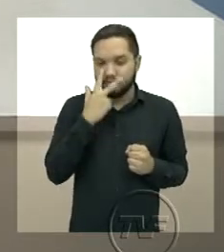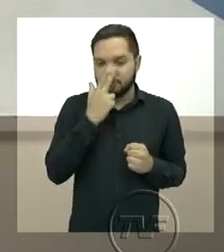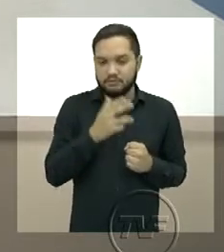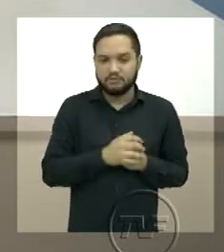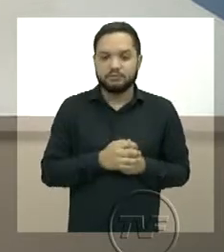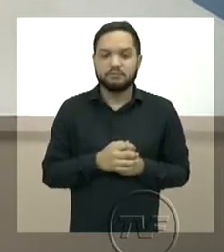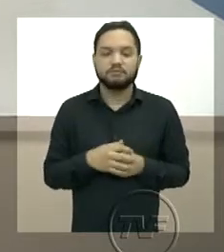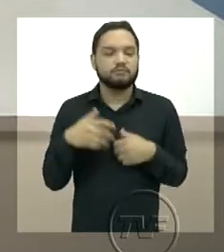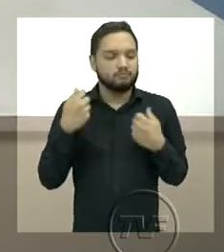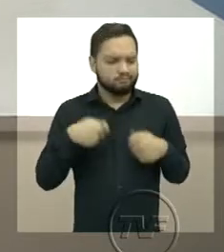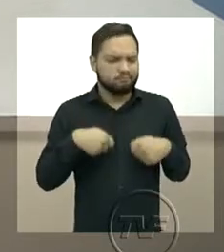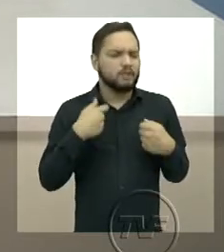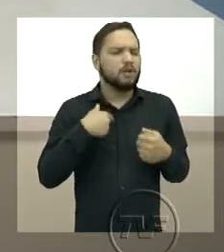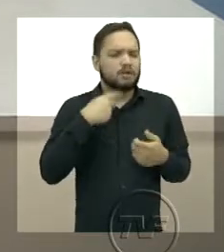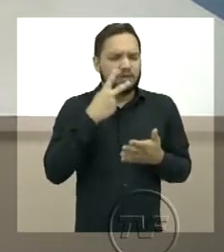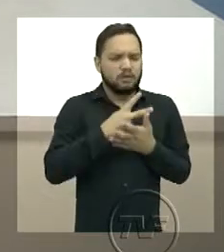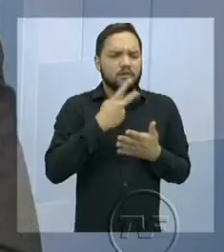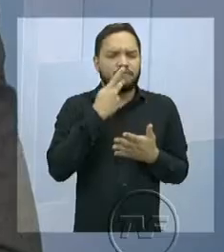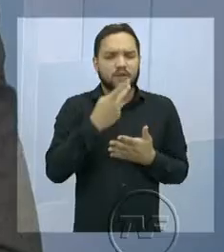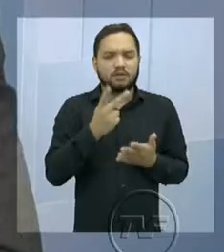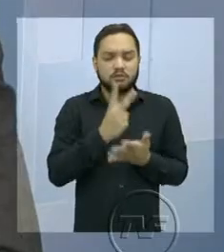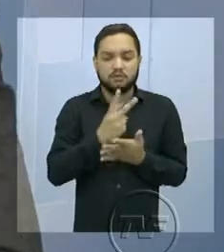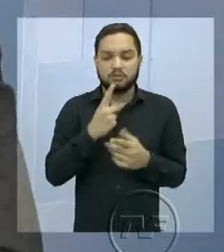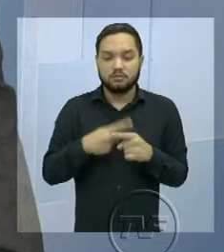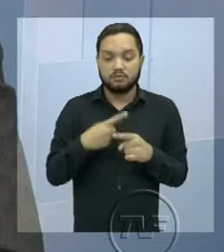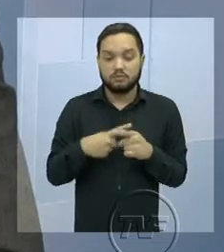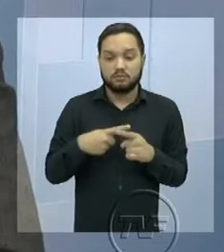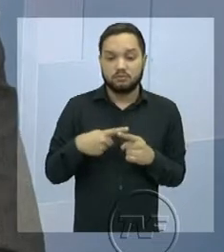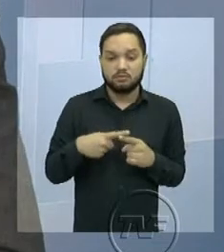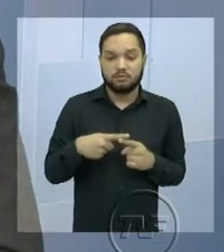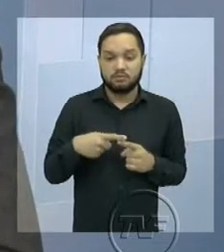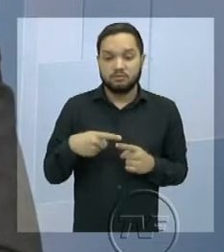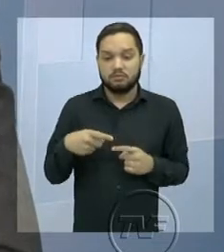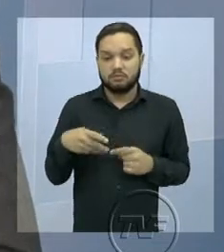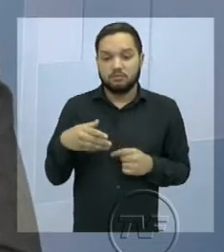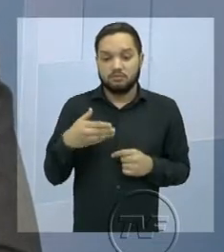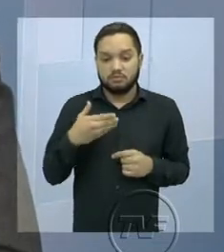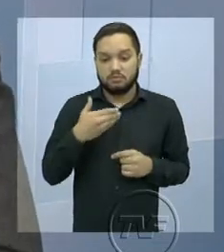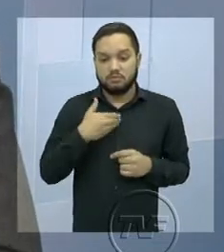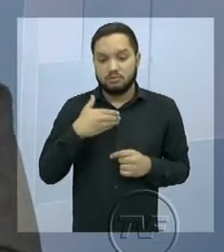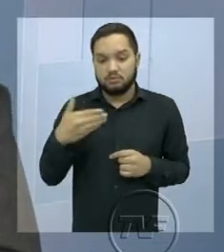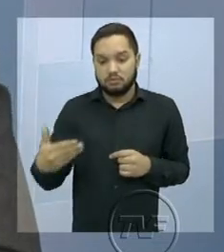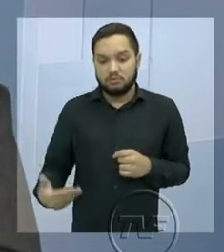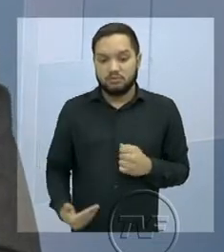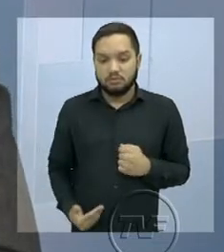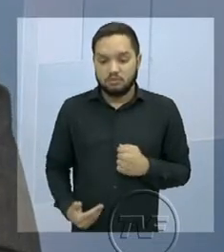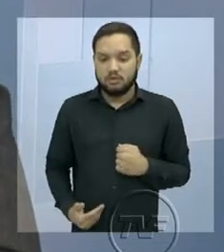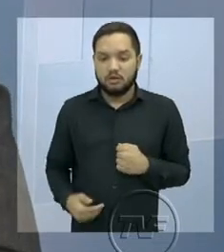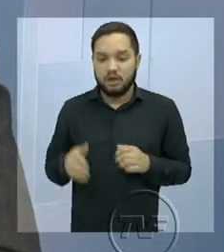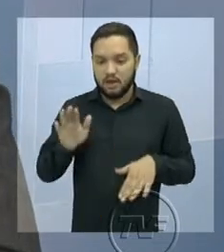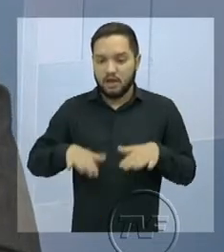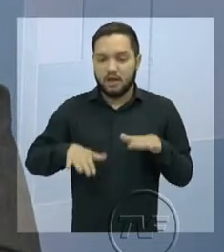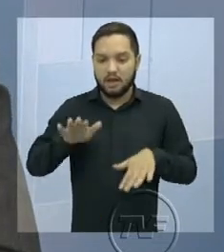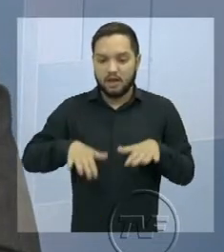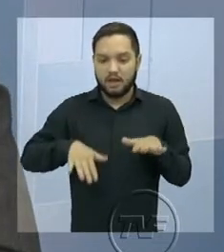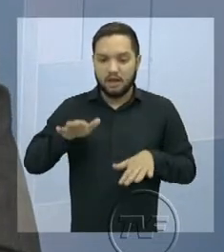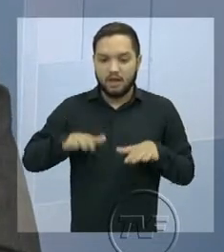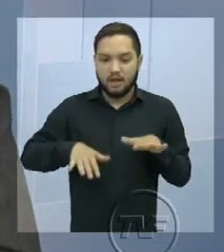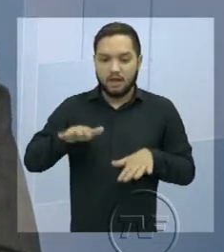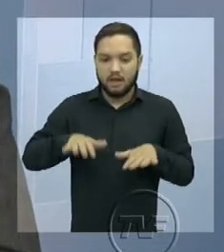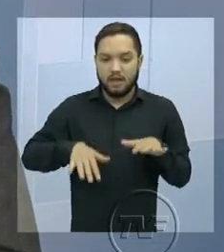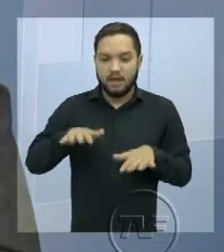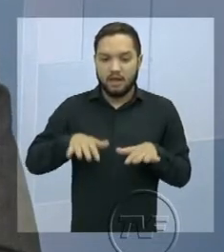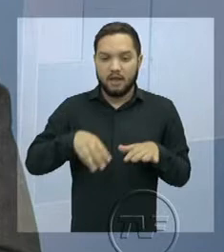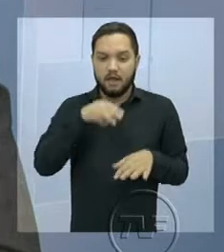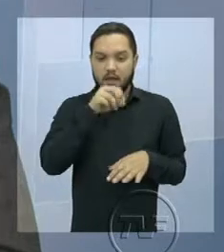de colocar, nós temos um executivo que às vezes faz o papel da figura do